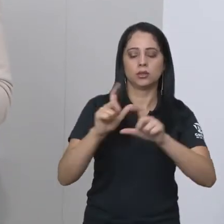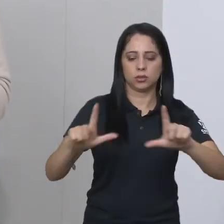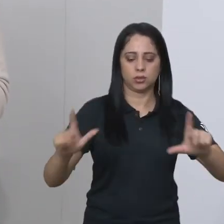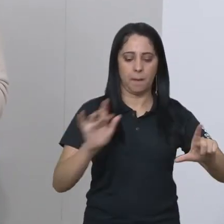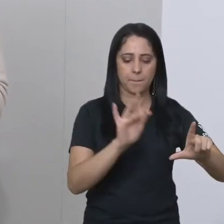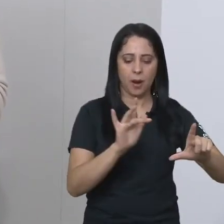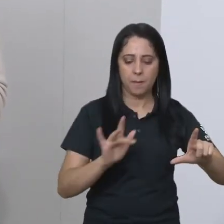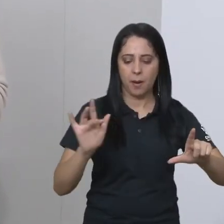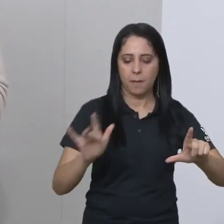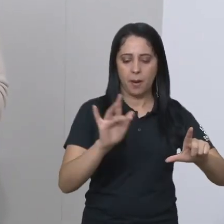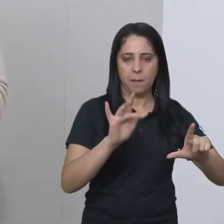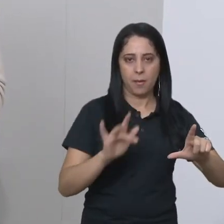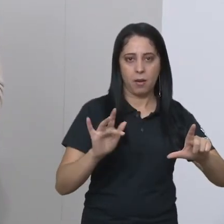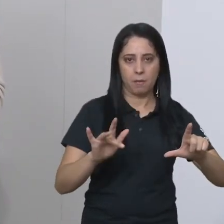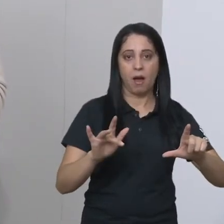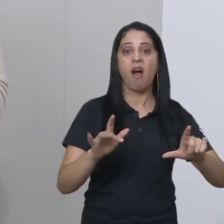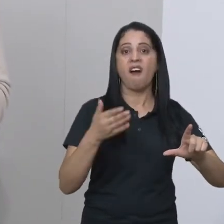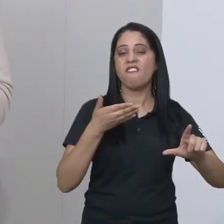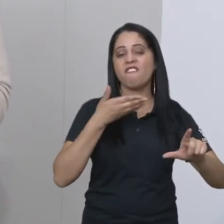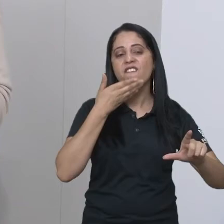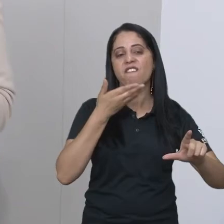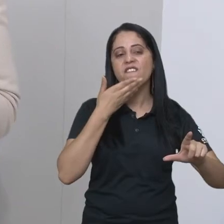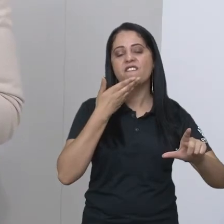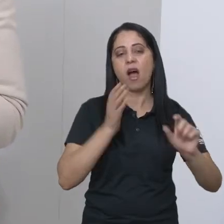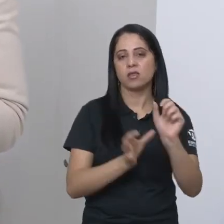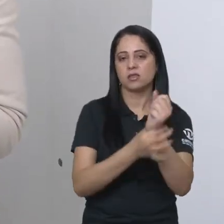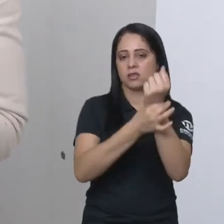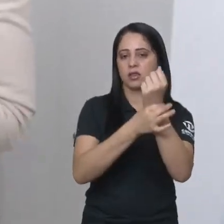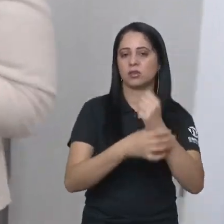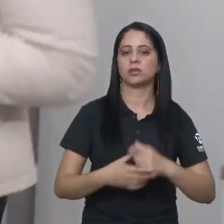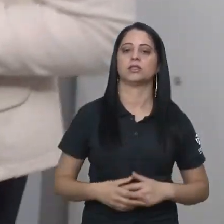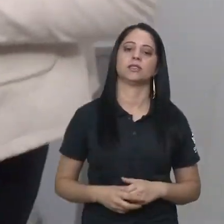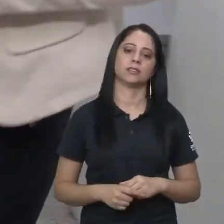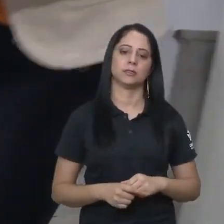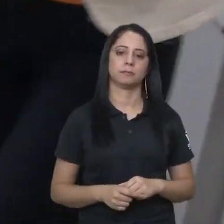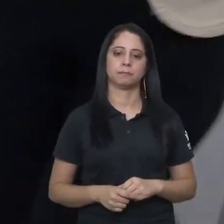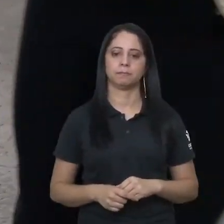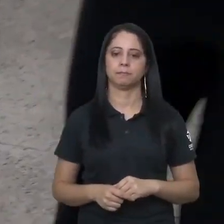e assegurar a integridade do sistema eleitoral brasileiro.